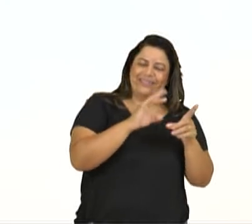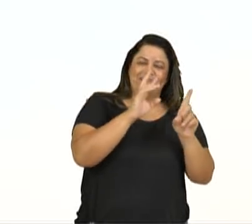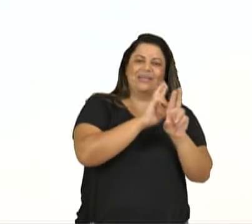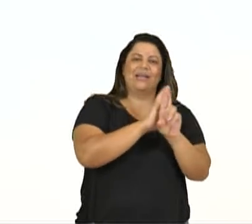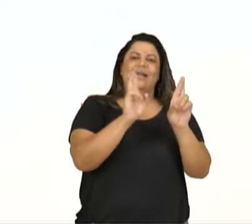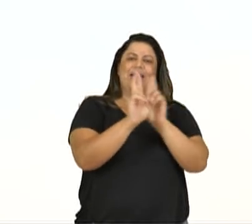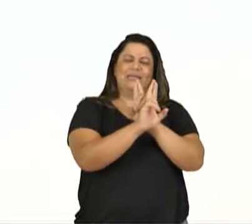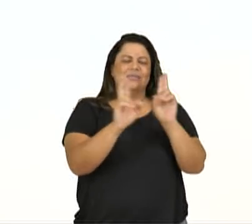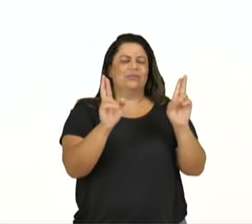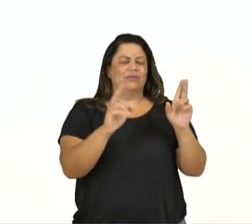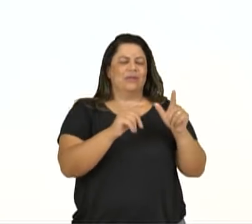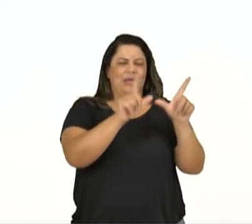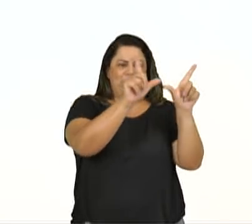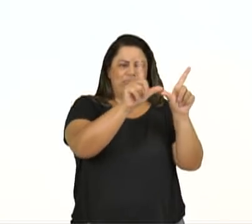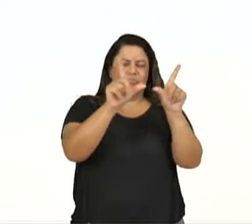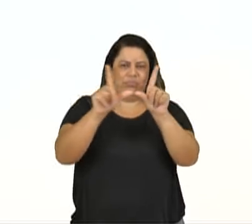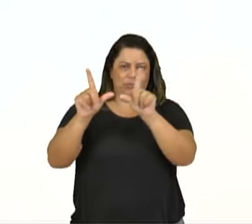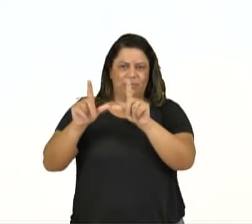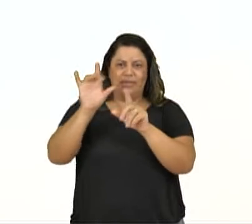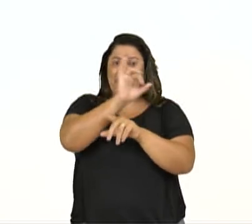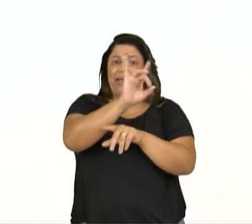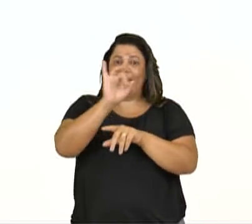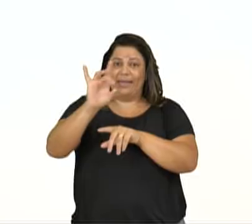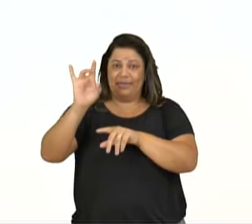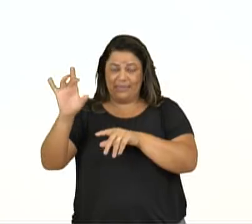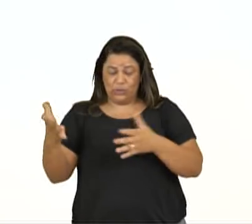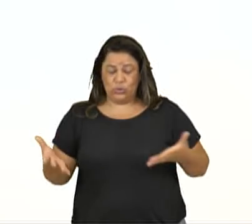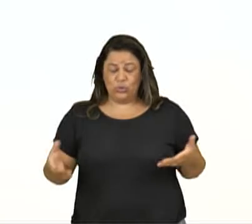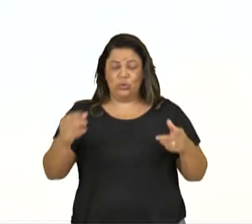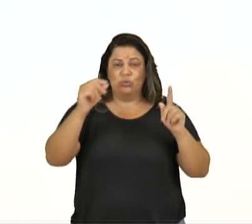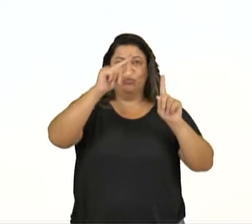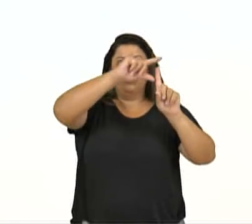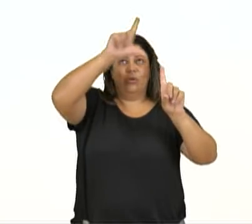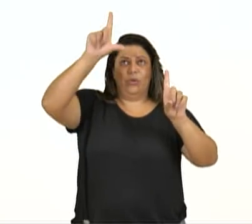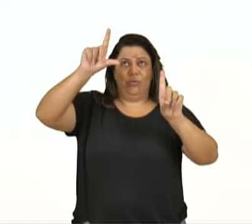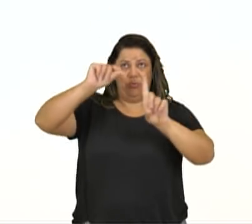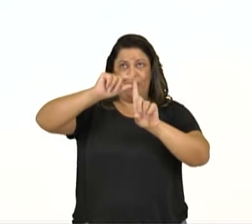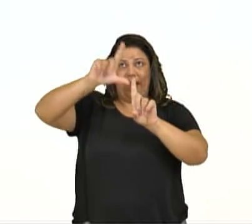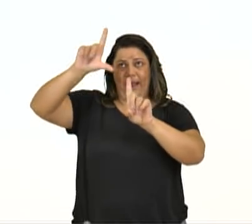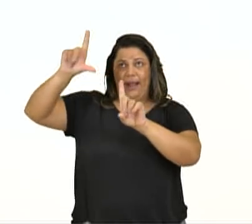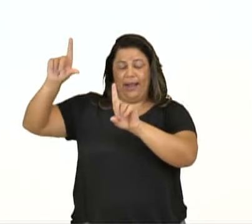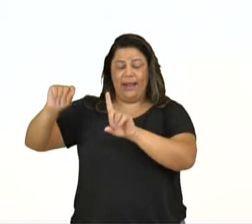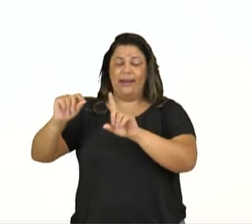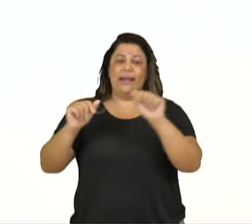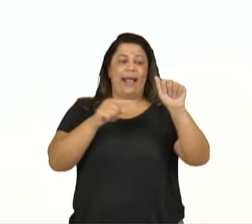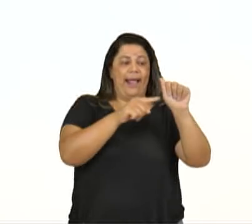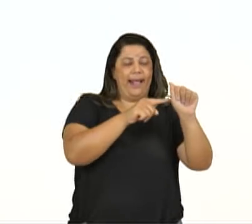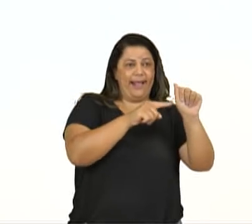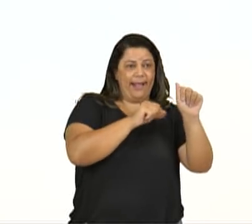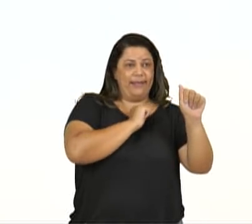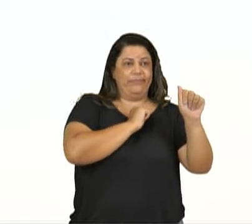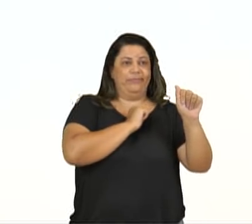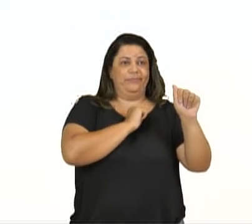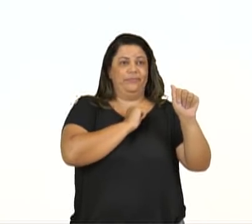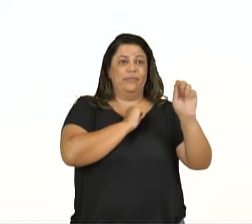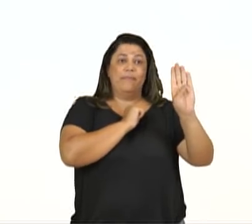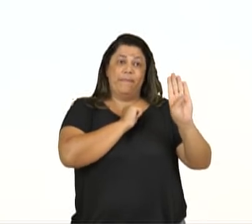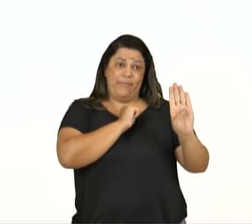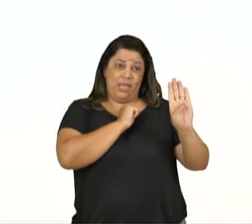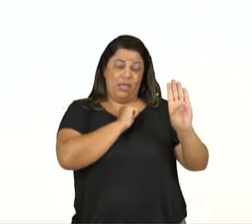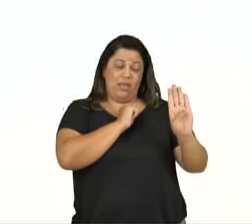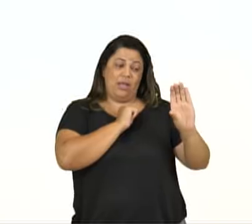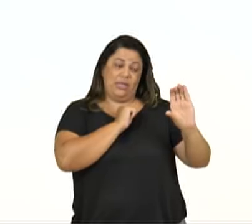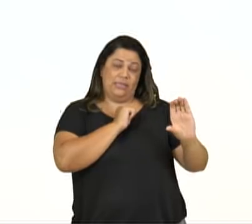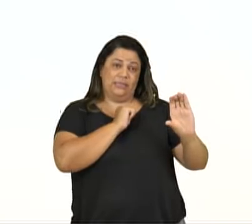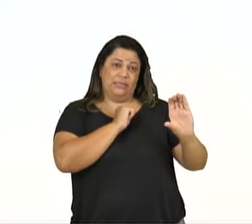indicando a função de cada tipo de balão. Então vocês têm aqui um balão que indica a letra A, né, um outro a letra B,